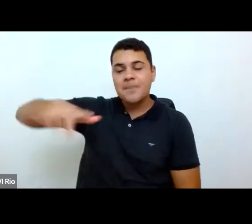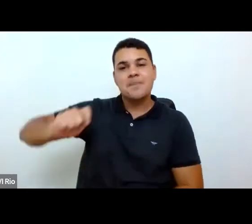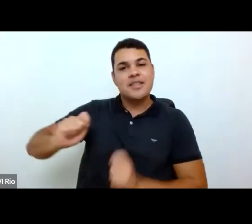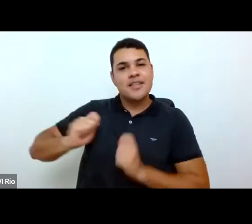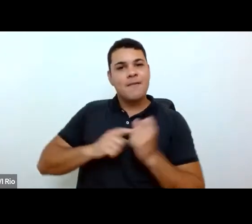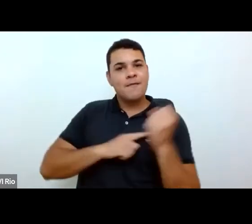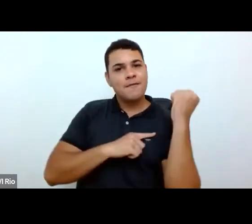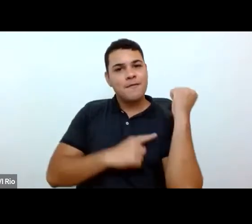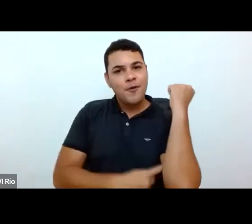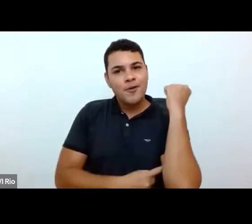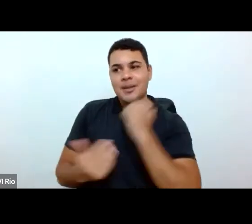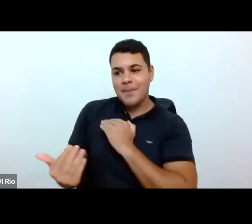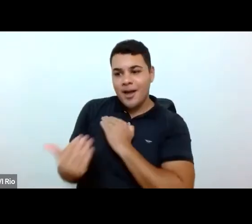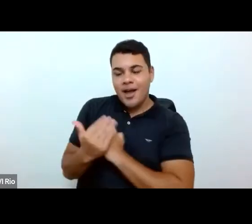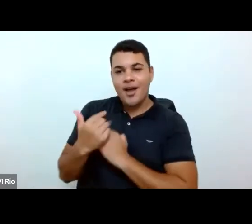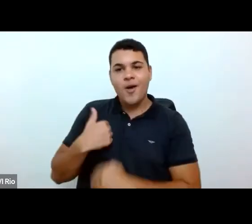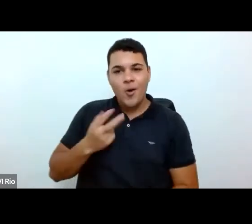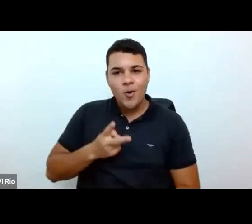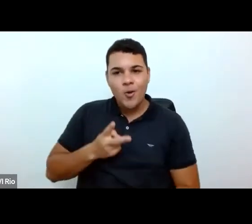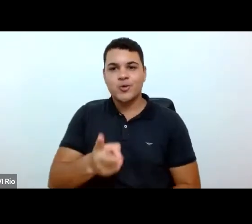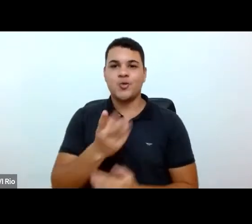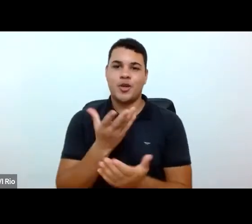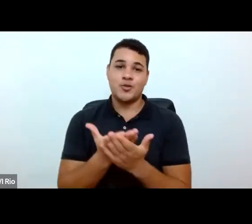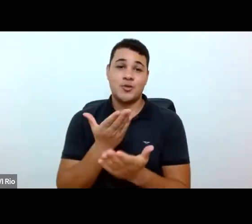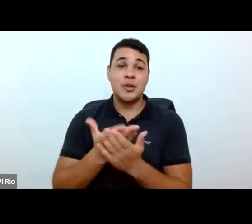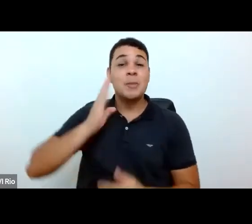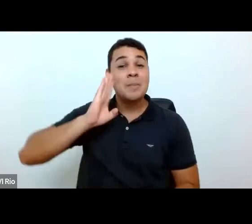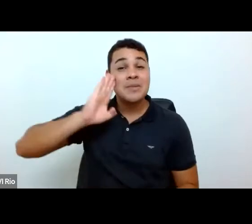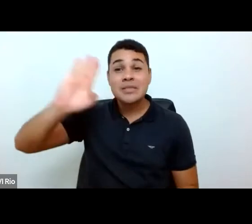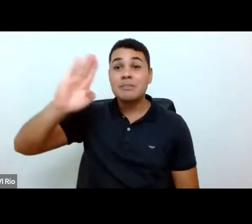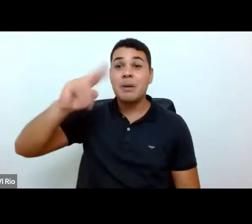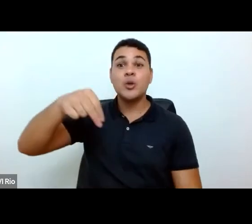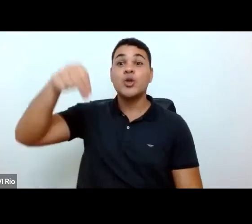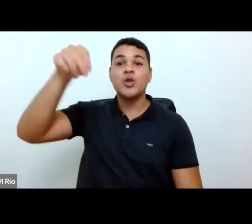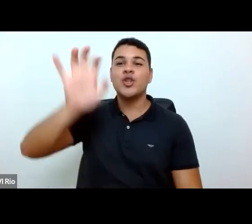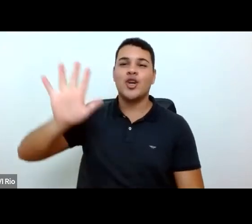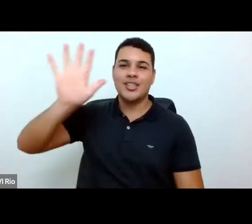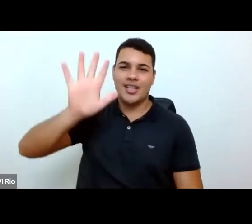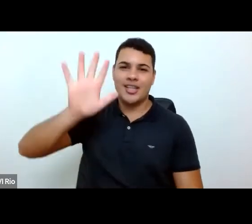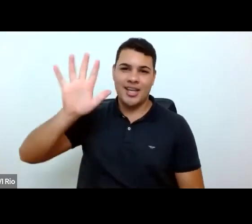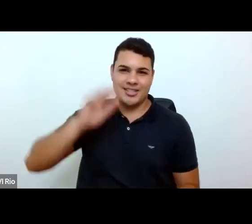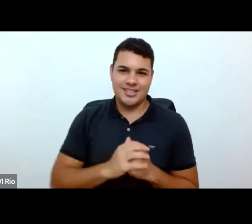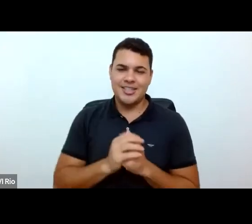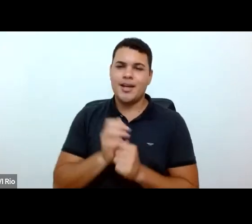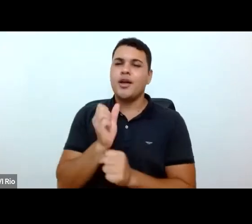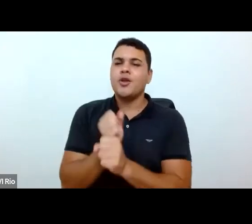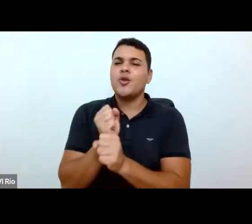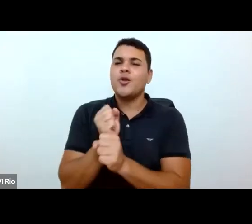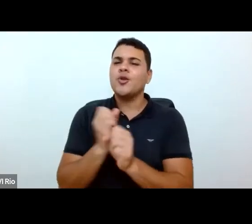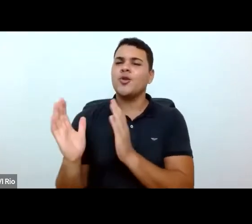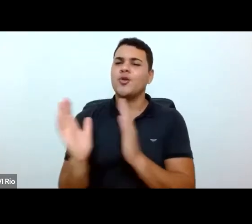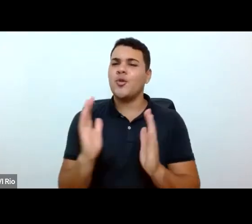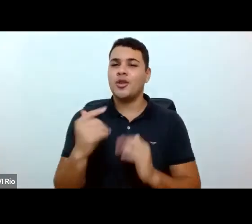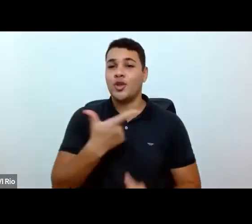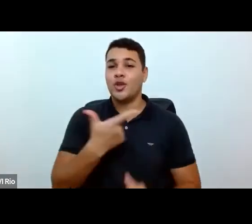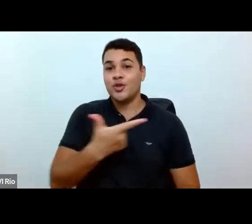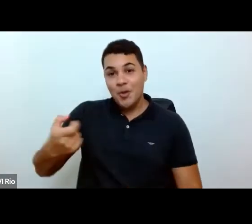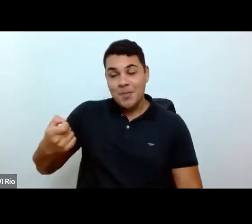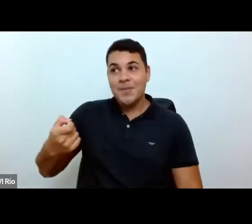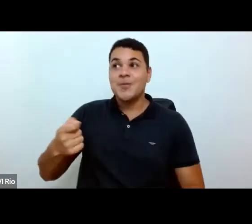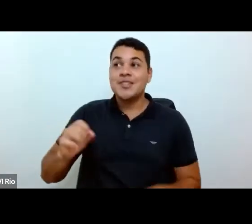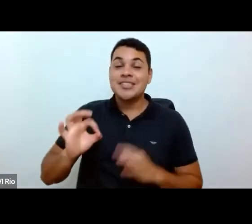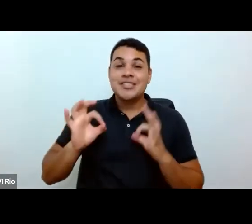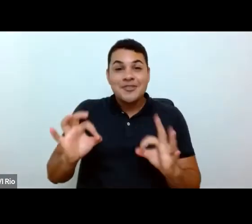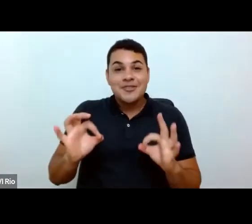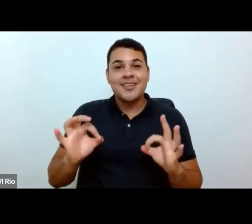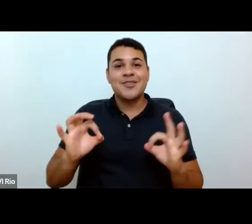mais no sertão do Nordeste, né? No início dos anos 2000. Então, foi muito babado. Não sei como é que